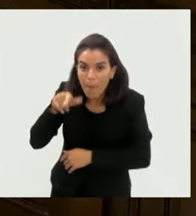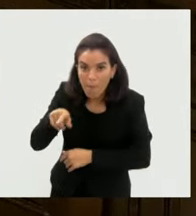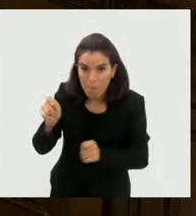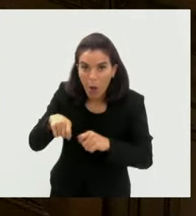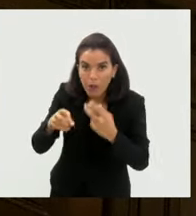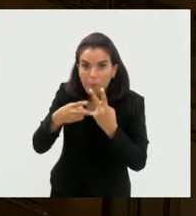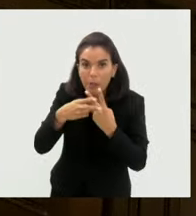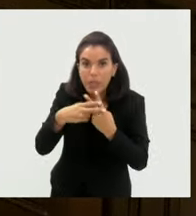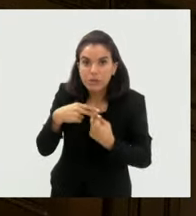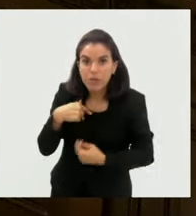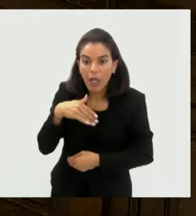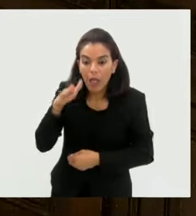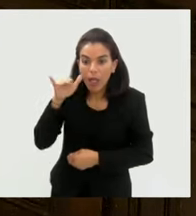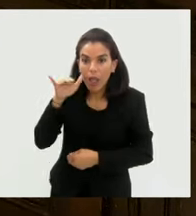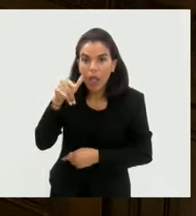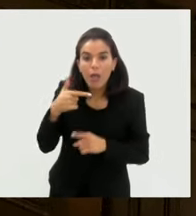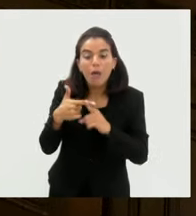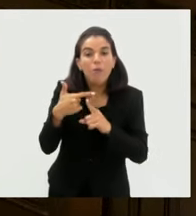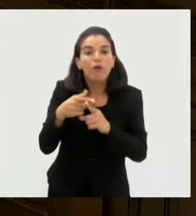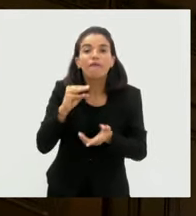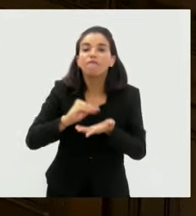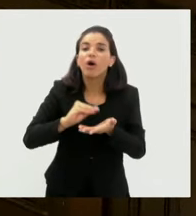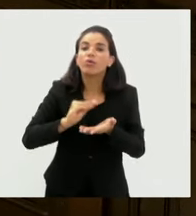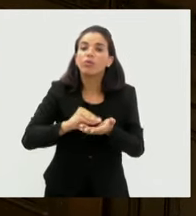verdade, faltou um pedido de prisão.